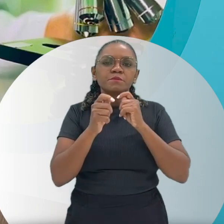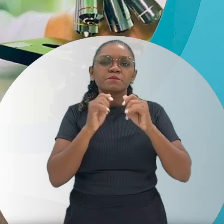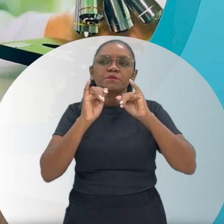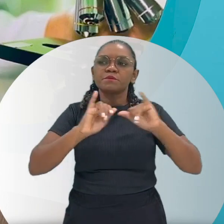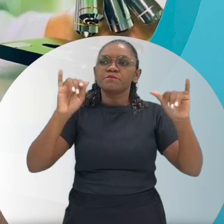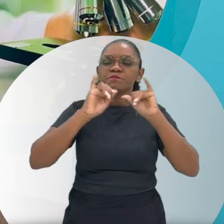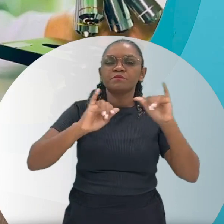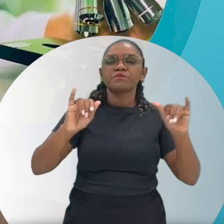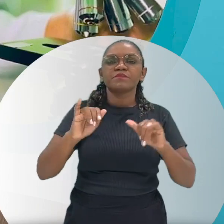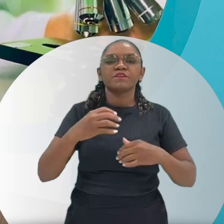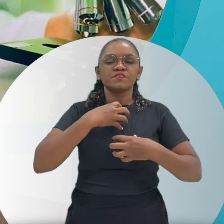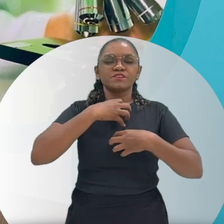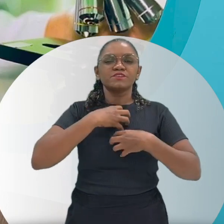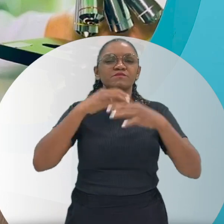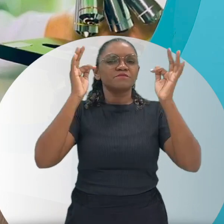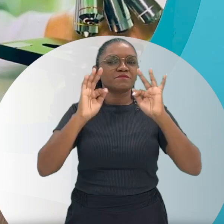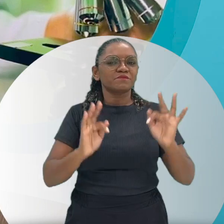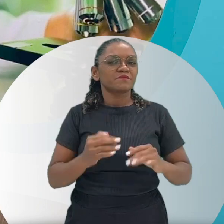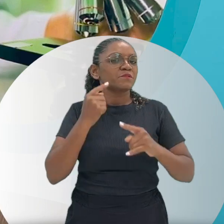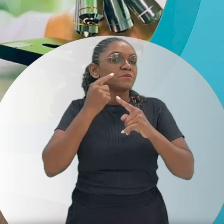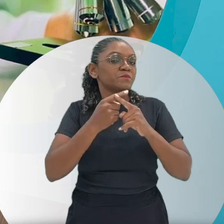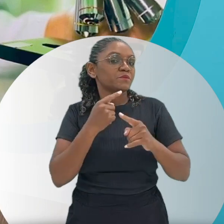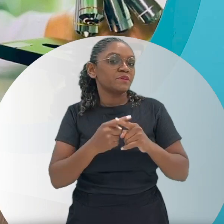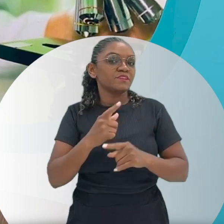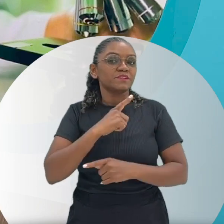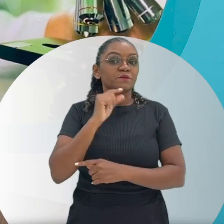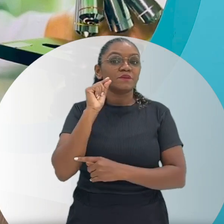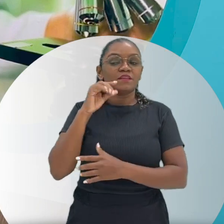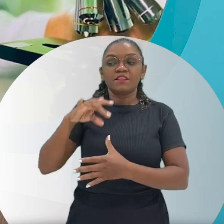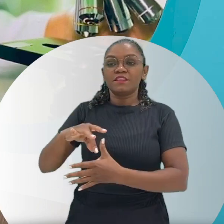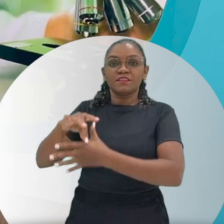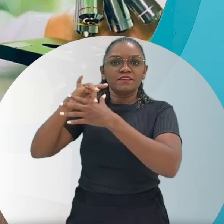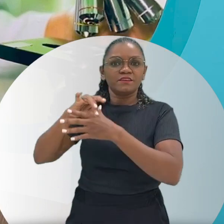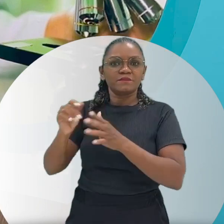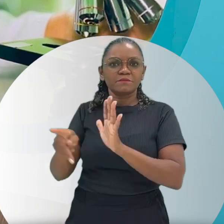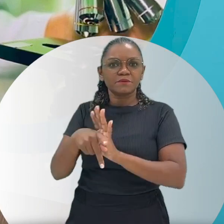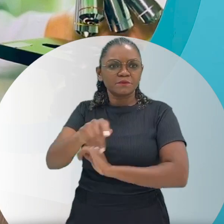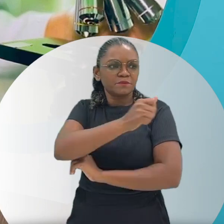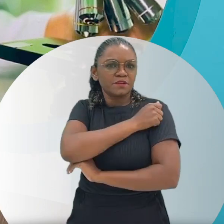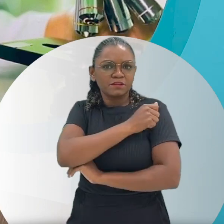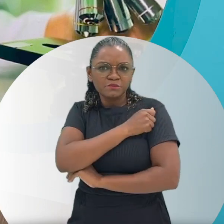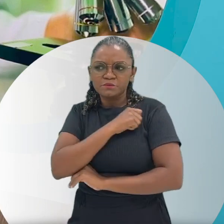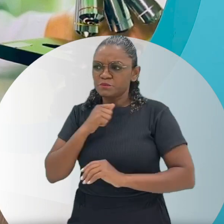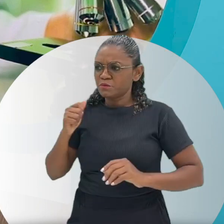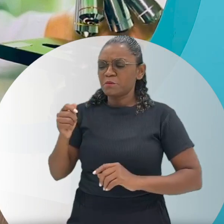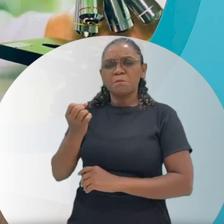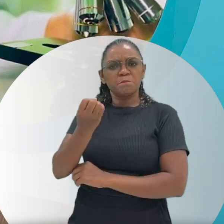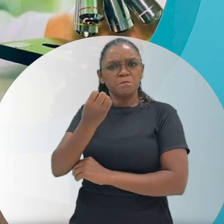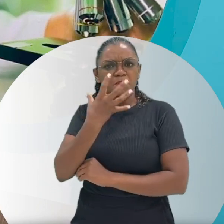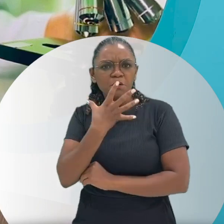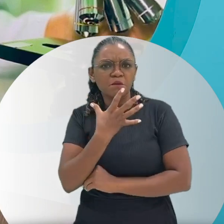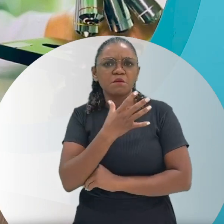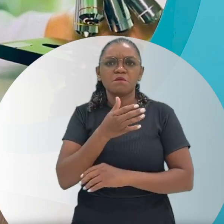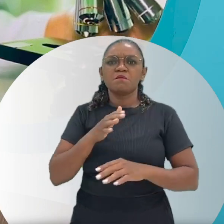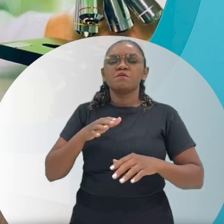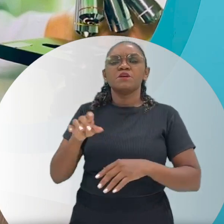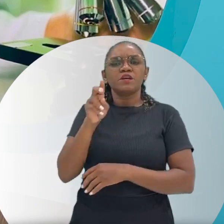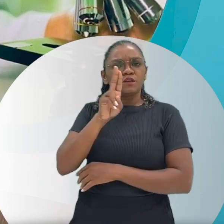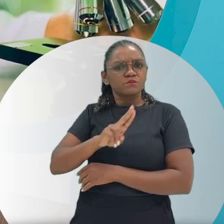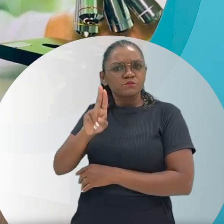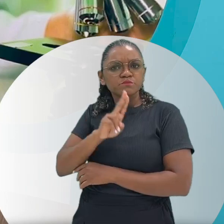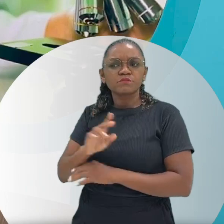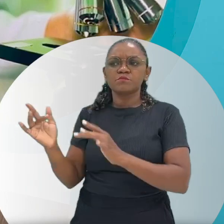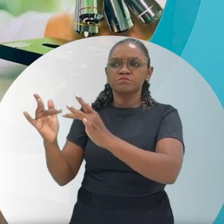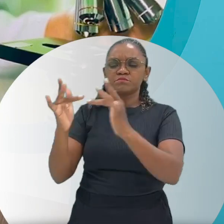fico muito satisfeito de ver que a gente tem tantas lideranças estudantis bem articuladas e que se mobilizam, que têm